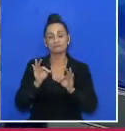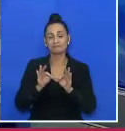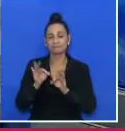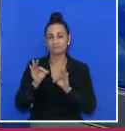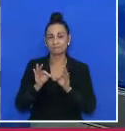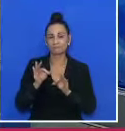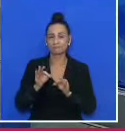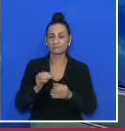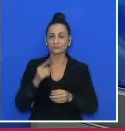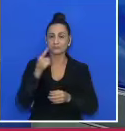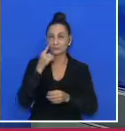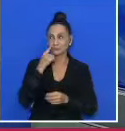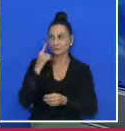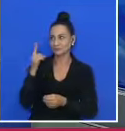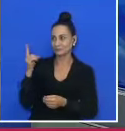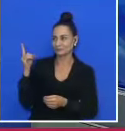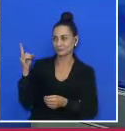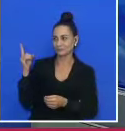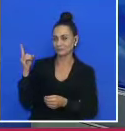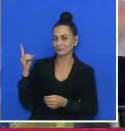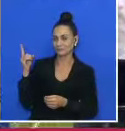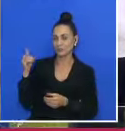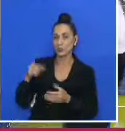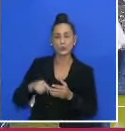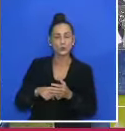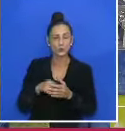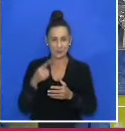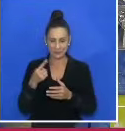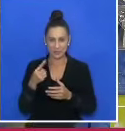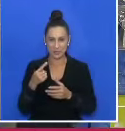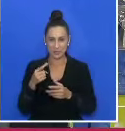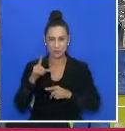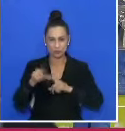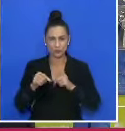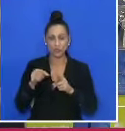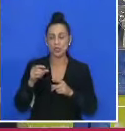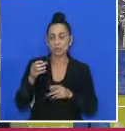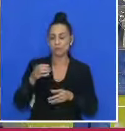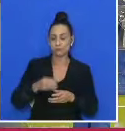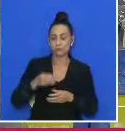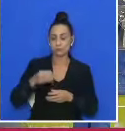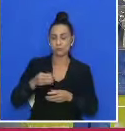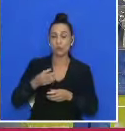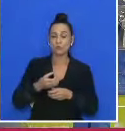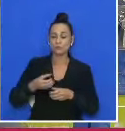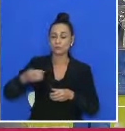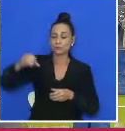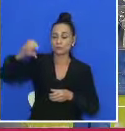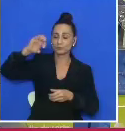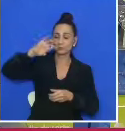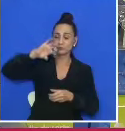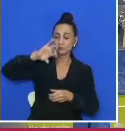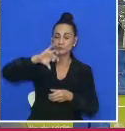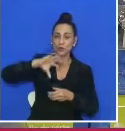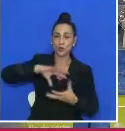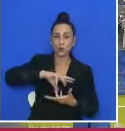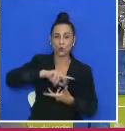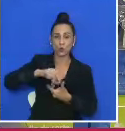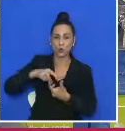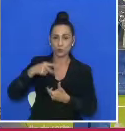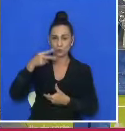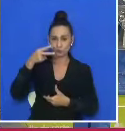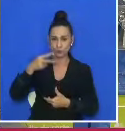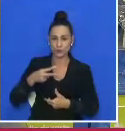favor. Recolhendo as bolas sorteadas no primeiro sorteio da dupla Sena, colocando-as no suporte em cima do mesmo globo, ou seja, do globo número 2.